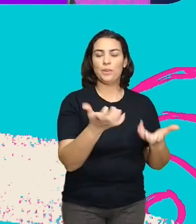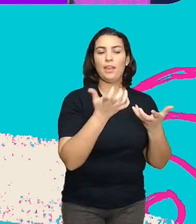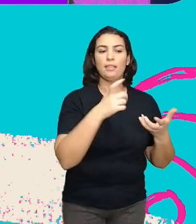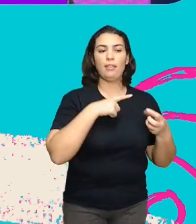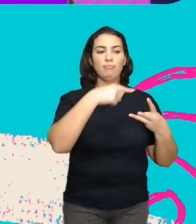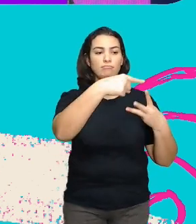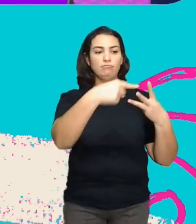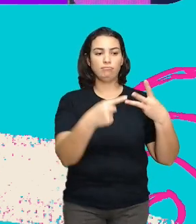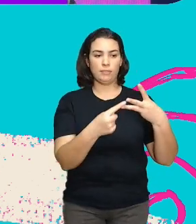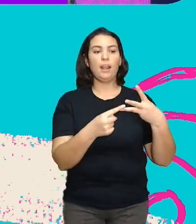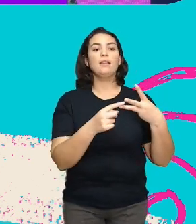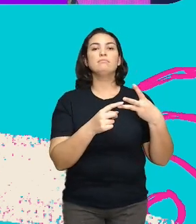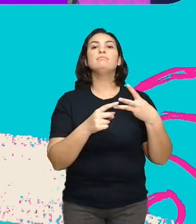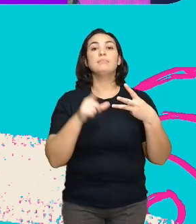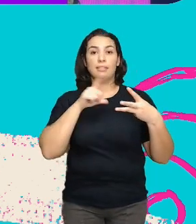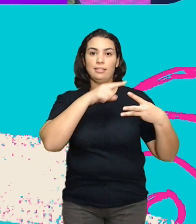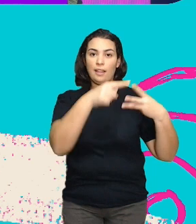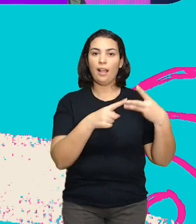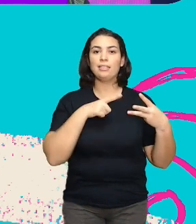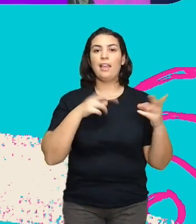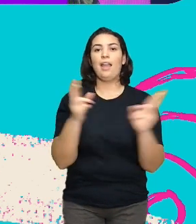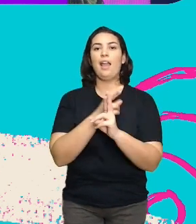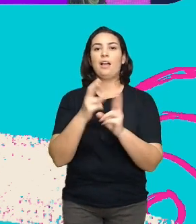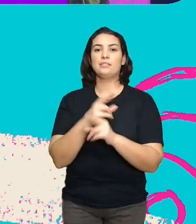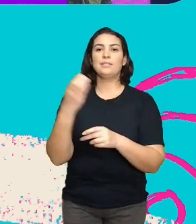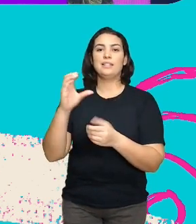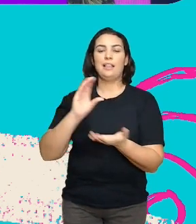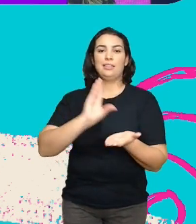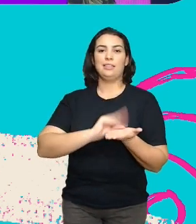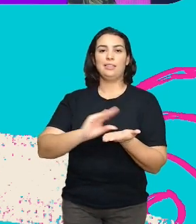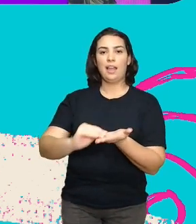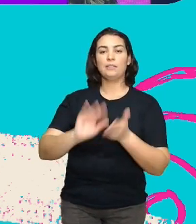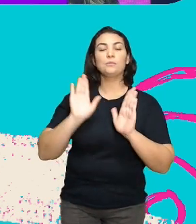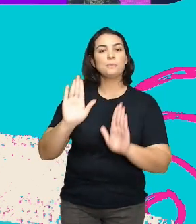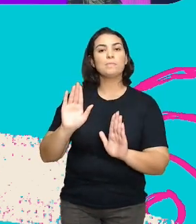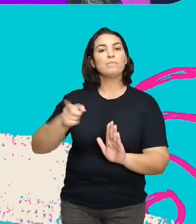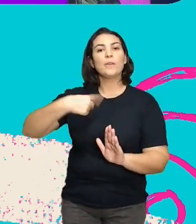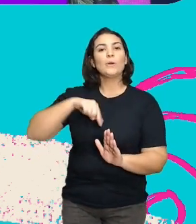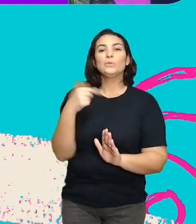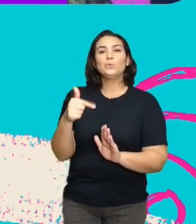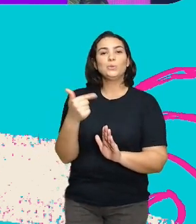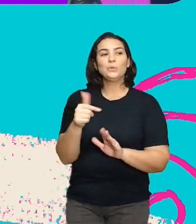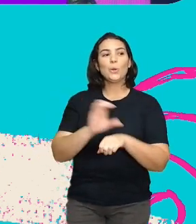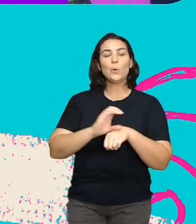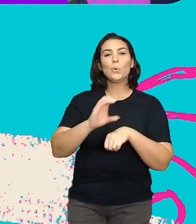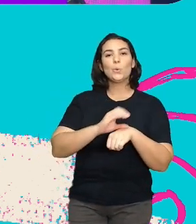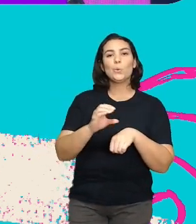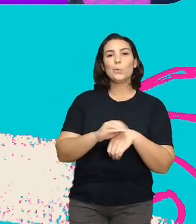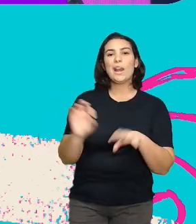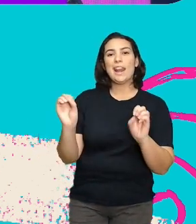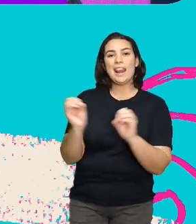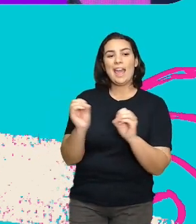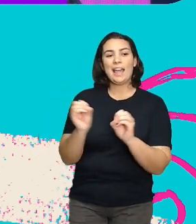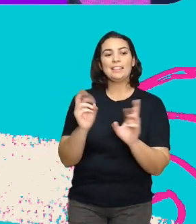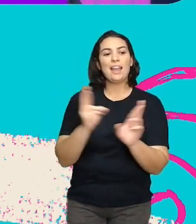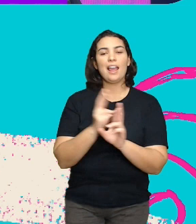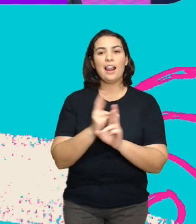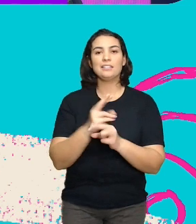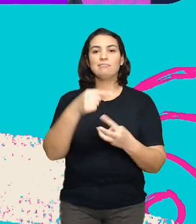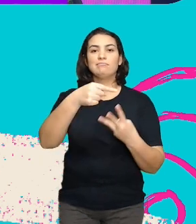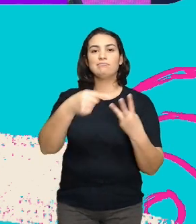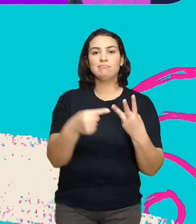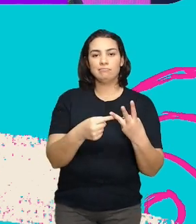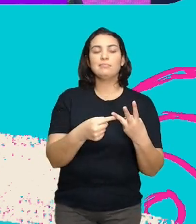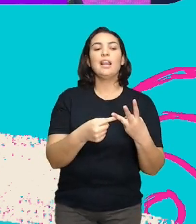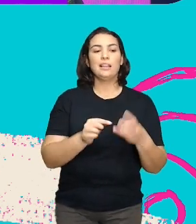à ciência de dados. E nós também não tínhamos nenhum curso desenvolvido em relação especificamente a essa